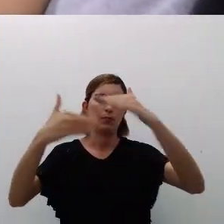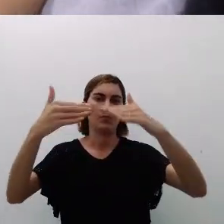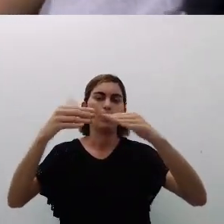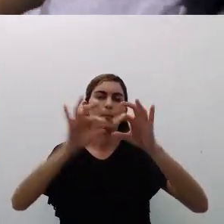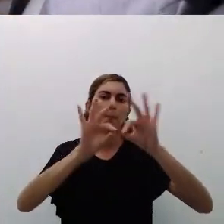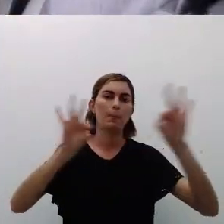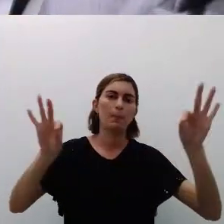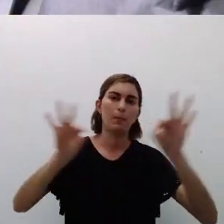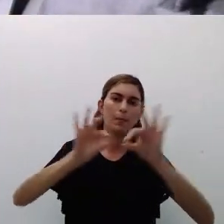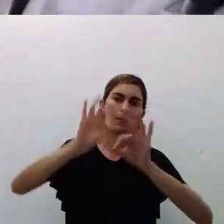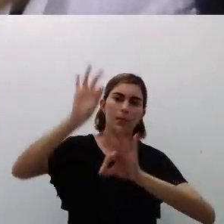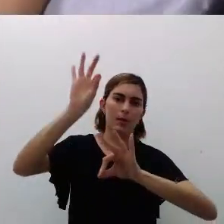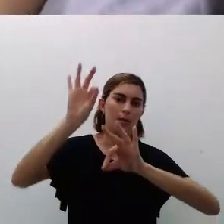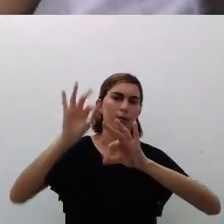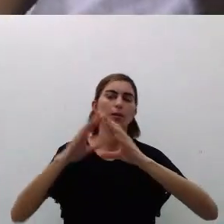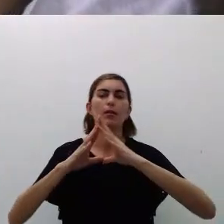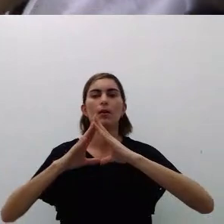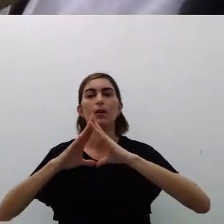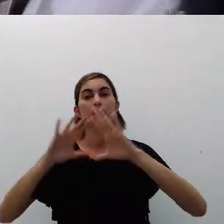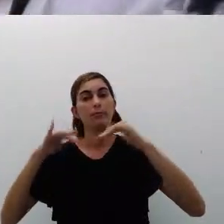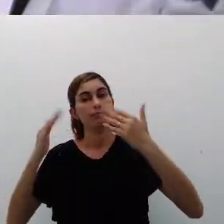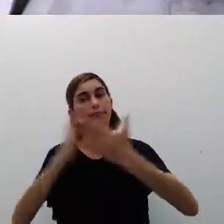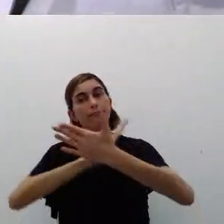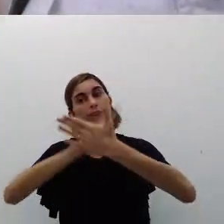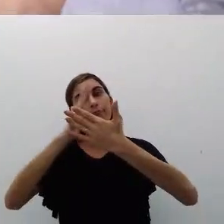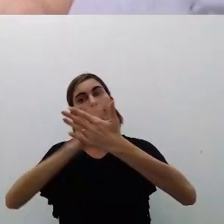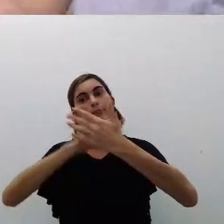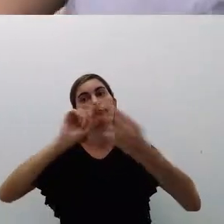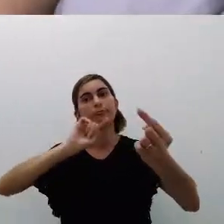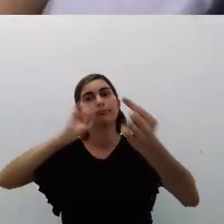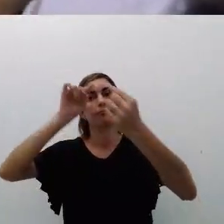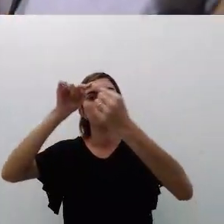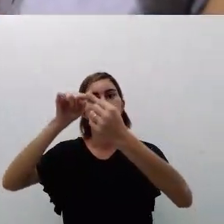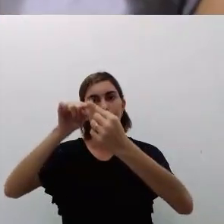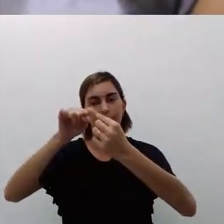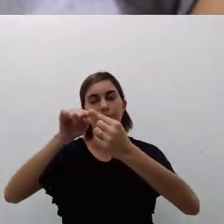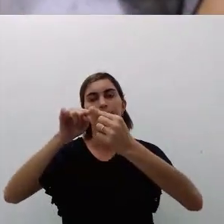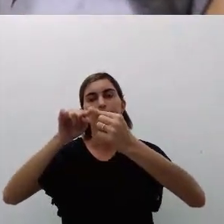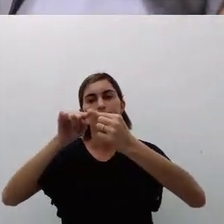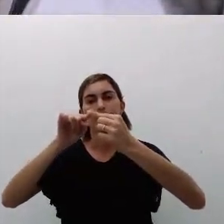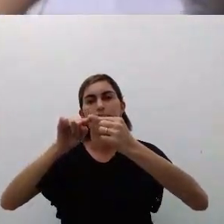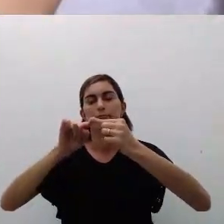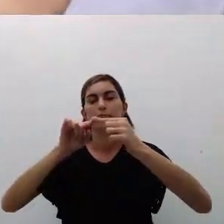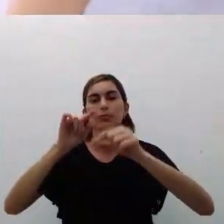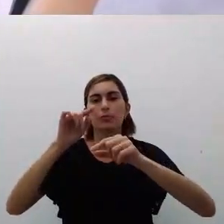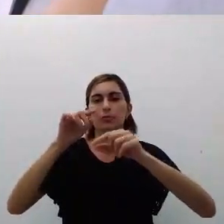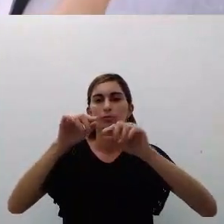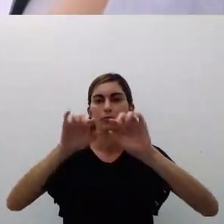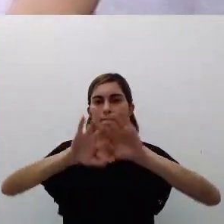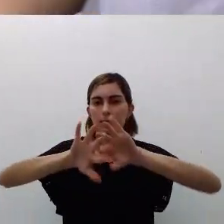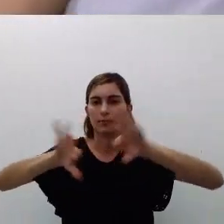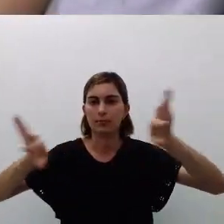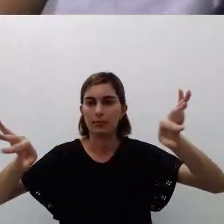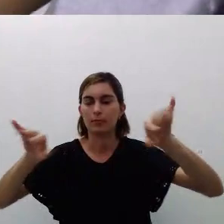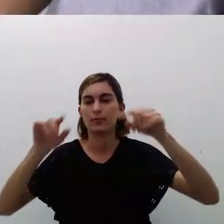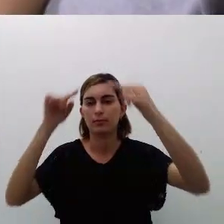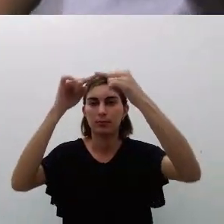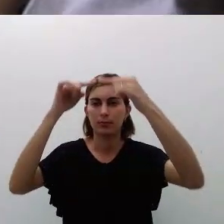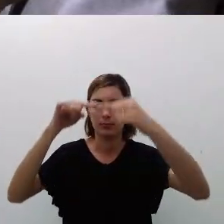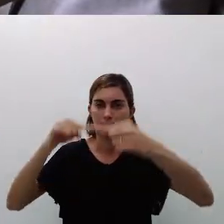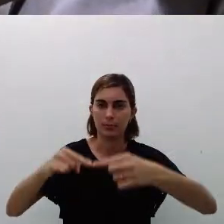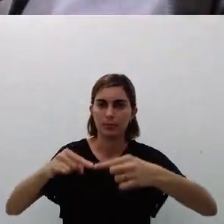talvez com relação à amplitude de visão, o alinhamento da luminária com a cama aqui,